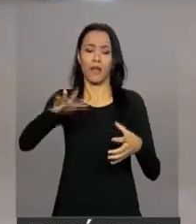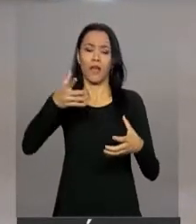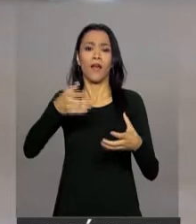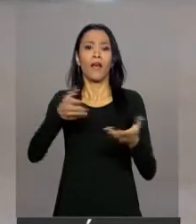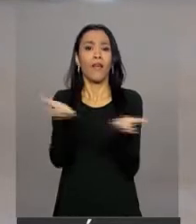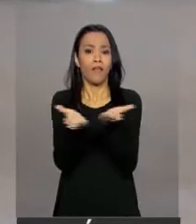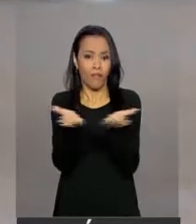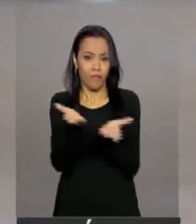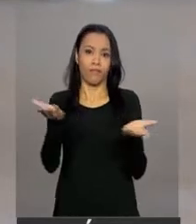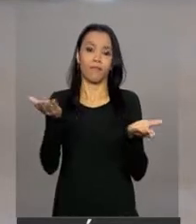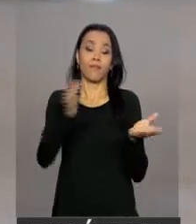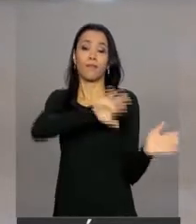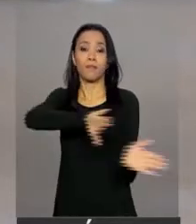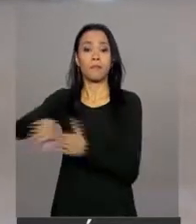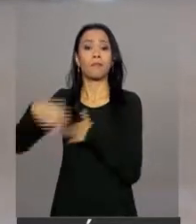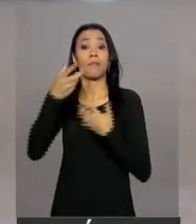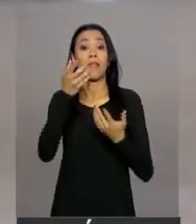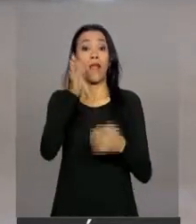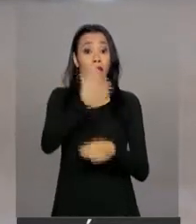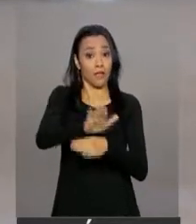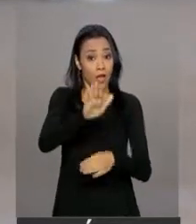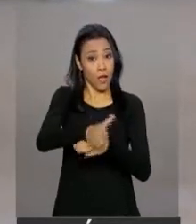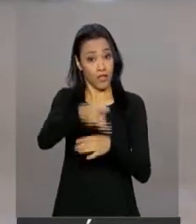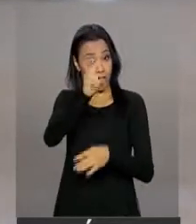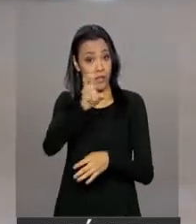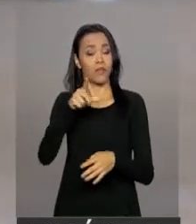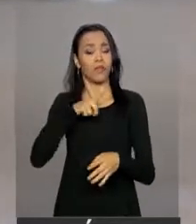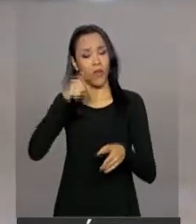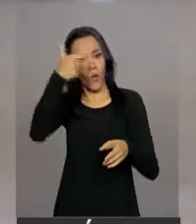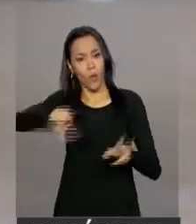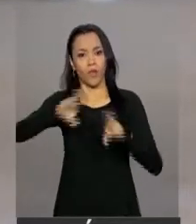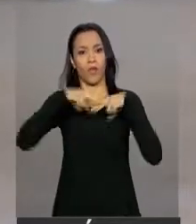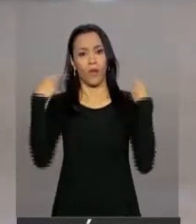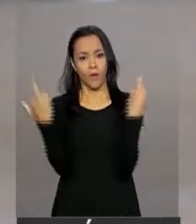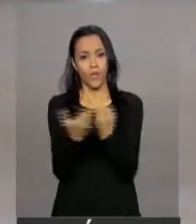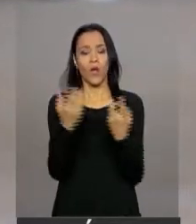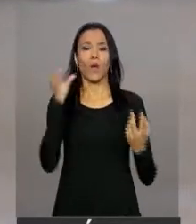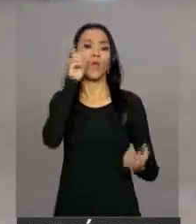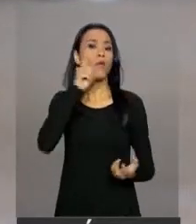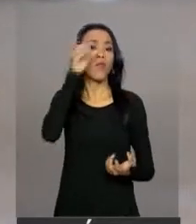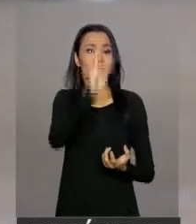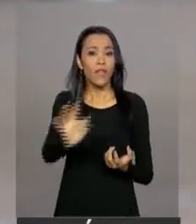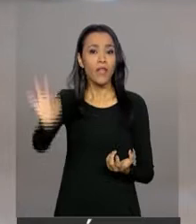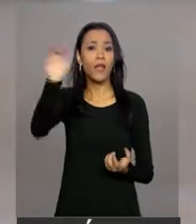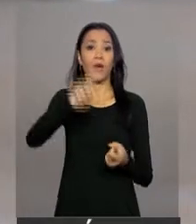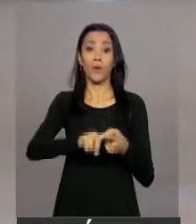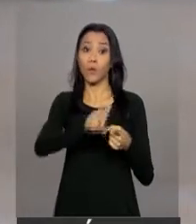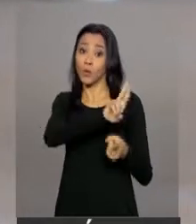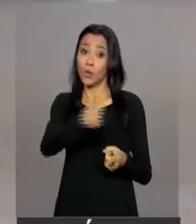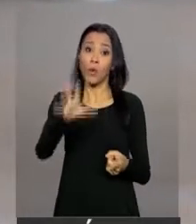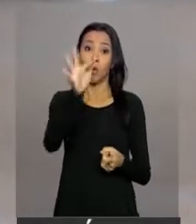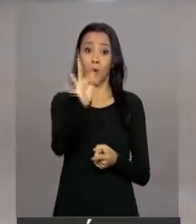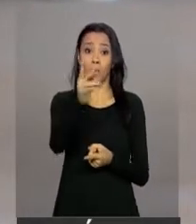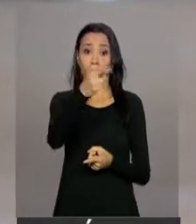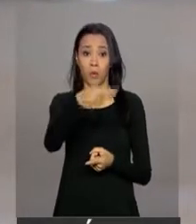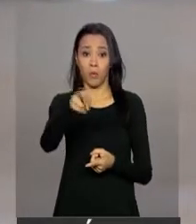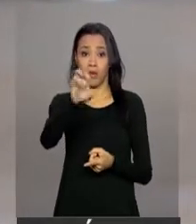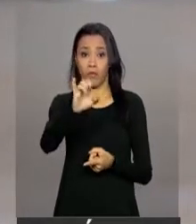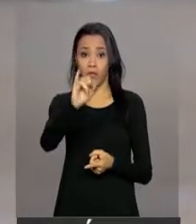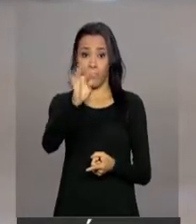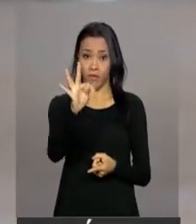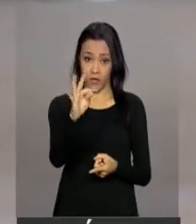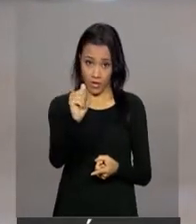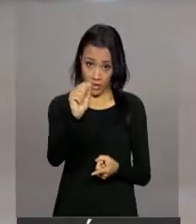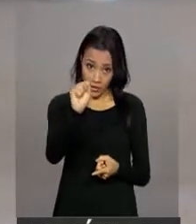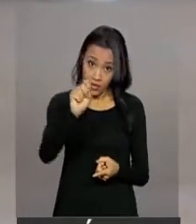às 17h, o presidente em exercício se reúne com o deputado federal Aelton Freitas, líder do PR na